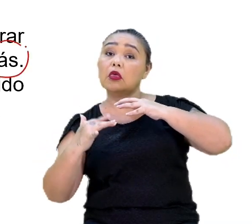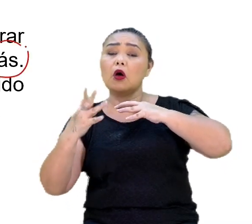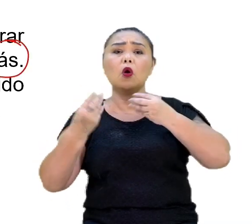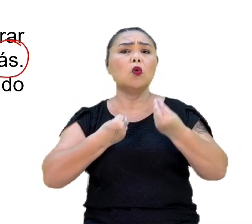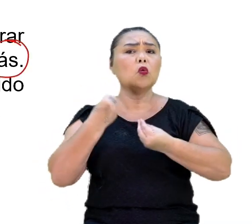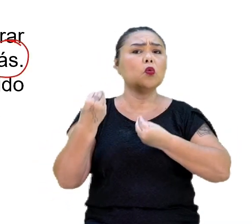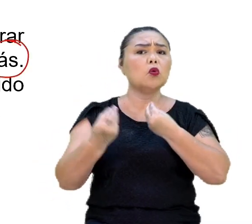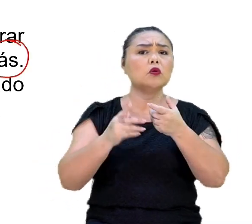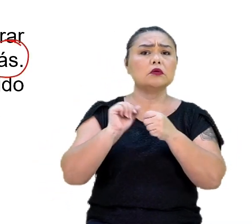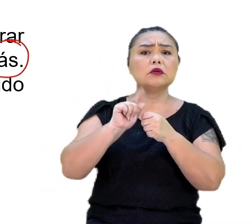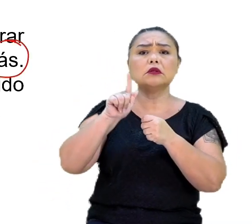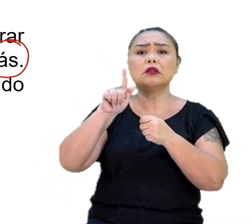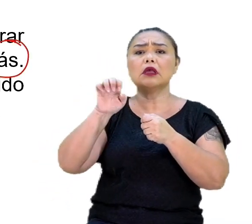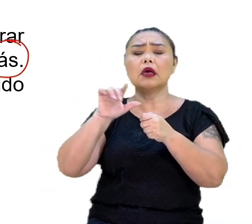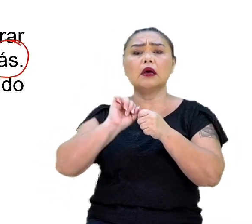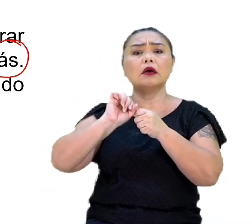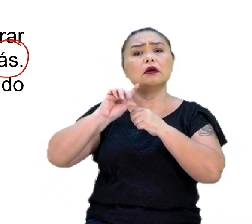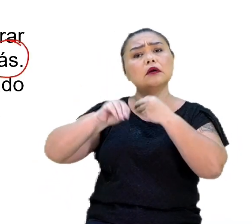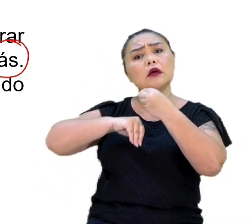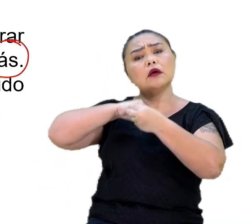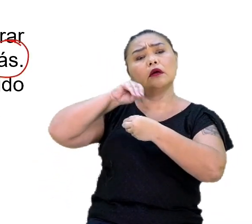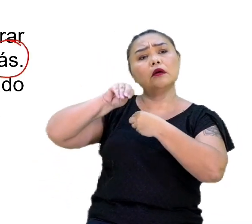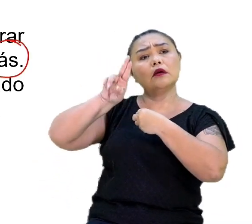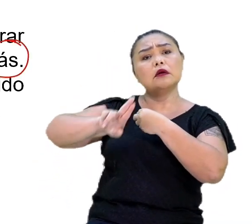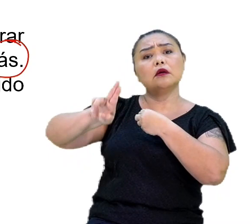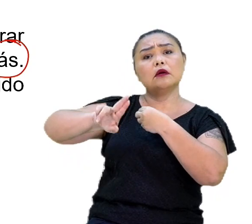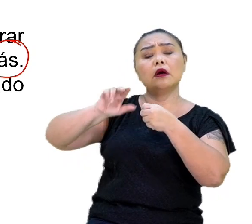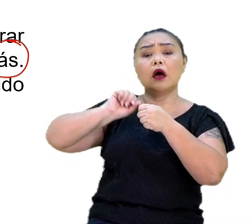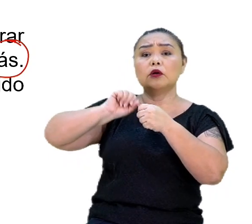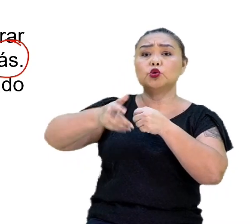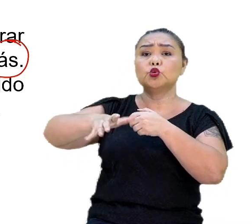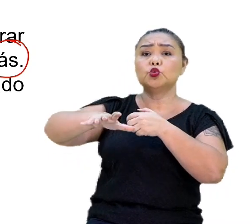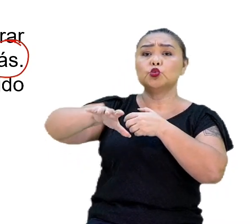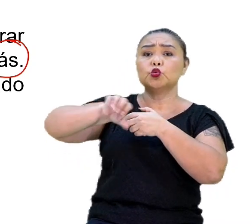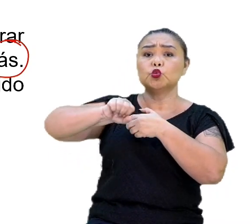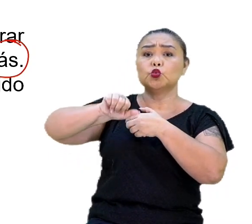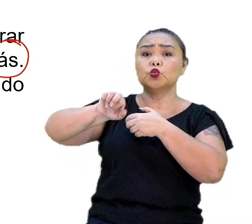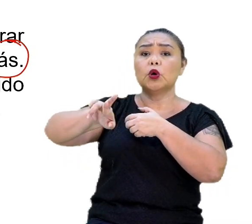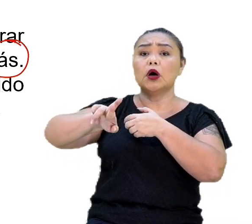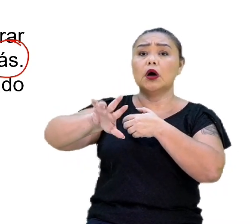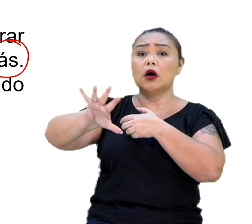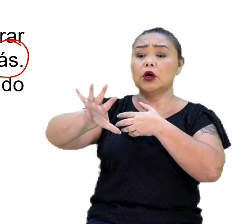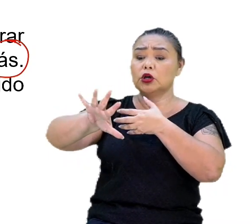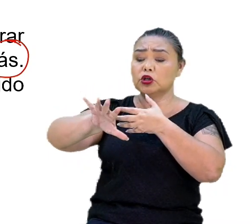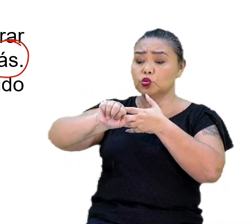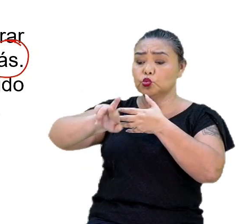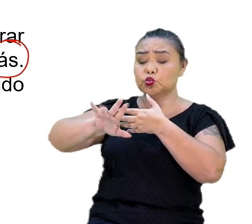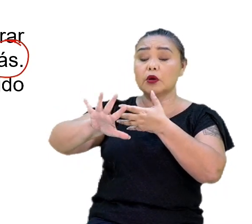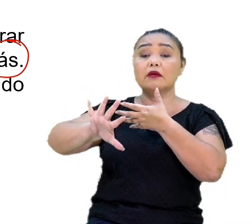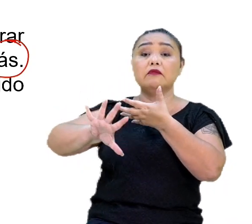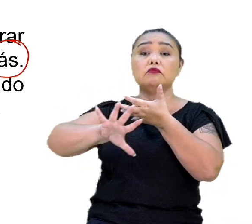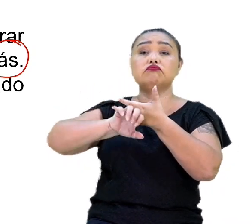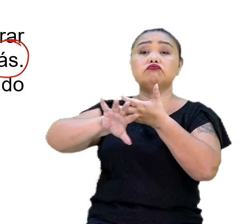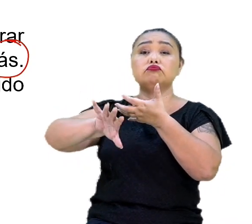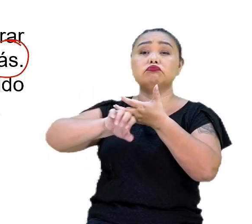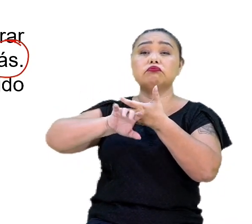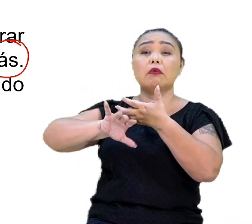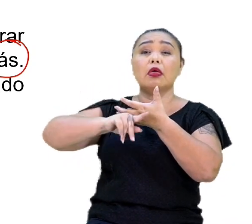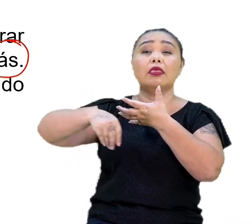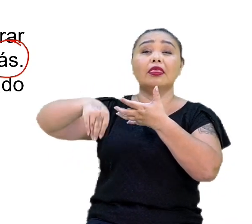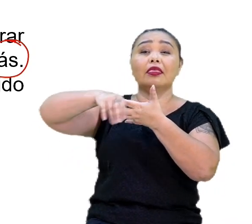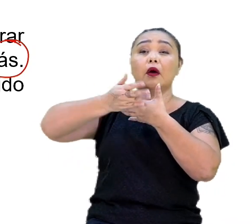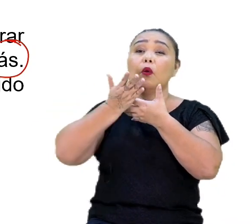professor, o gás? Isso aqui é o processo que a gente usa no aspirador de pó. O ar passa direto e a sujeira, a poeira, fica no filtro